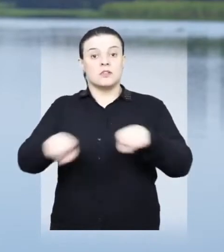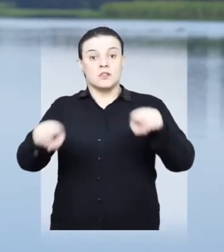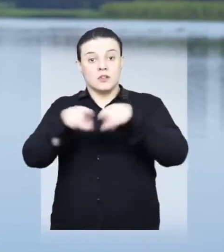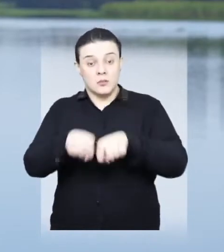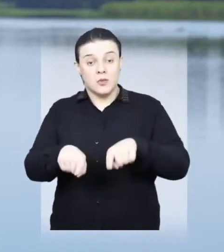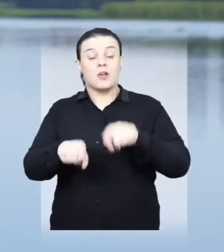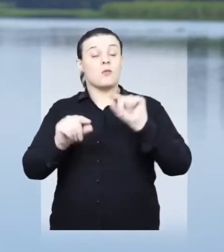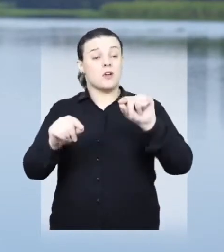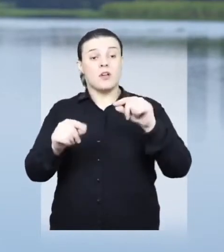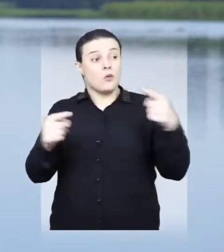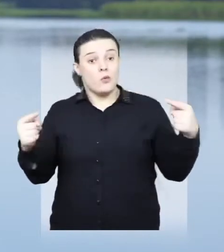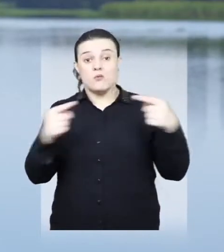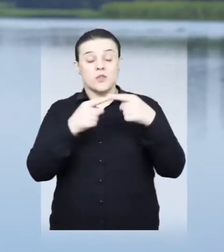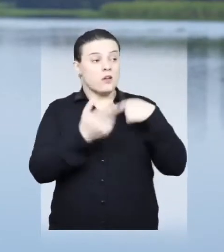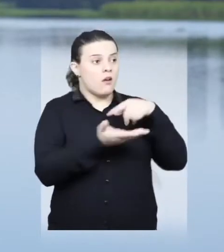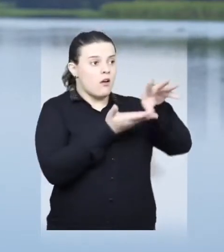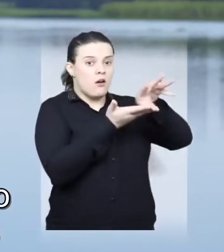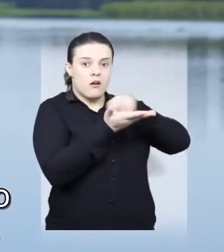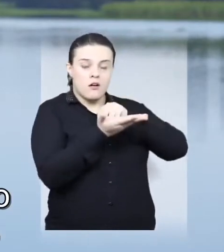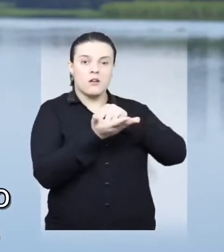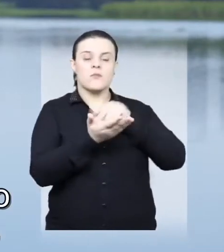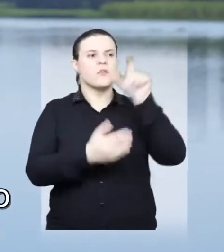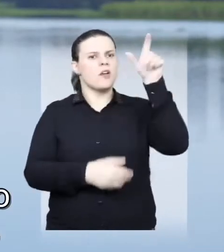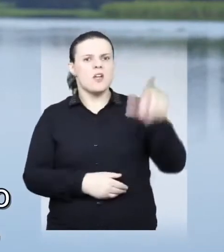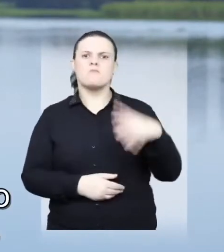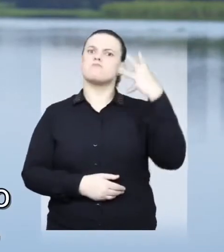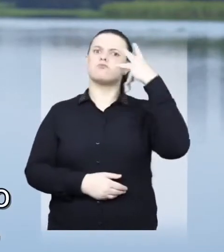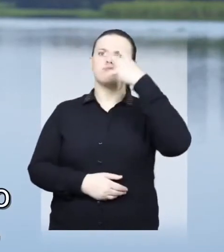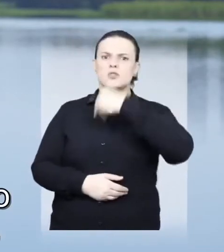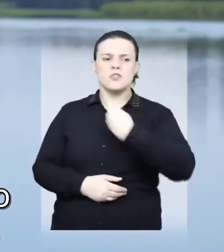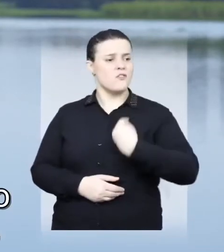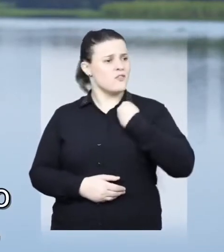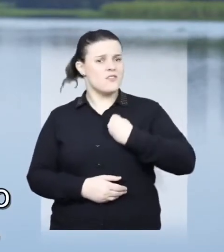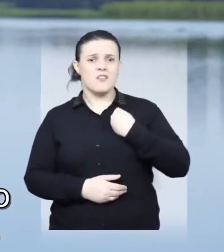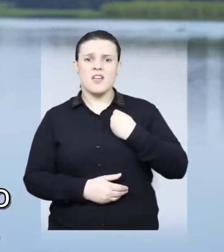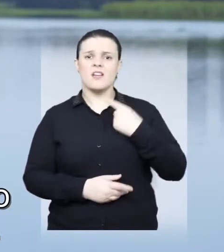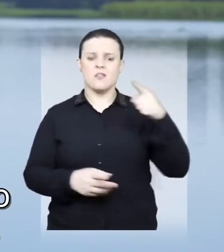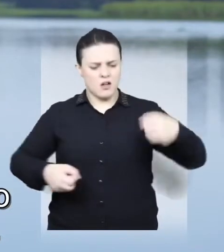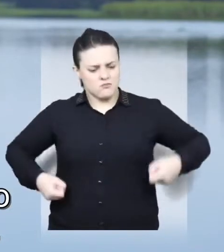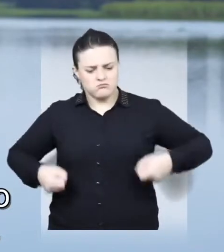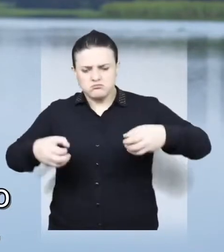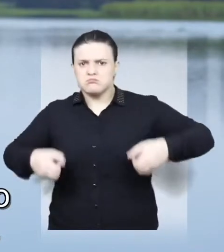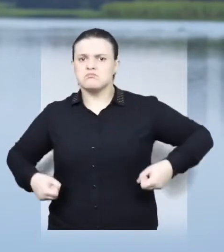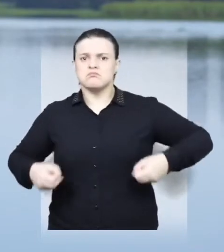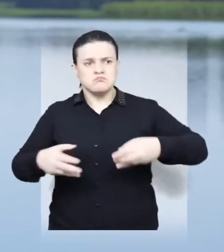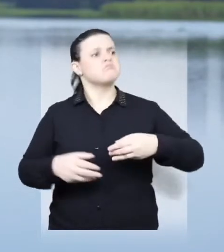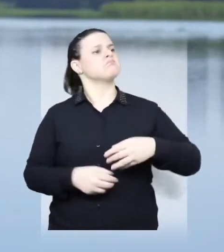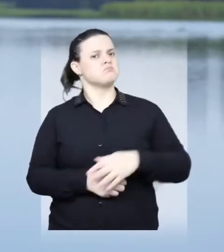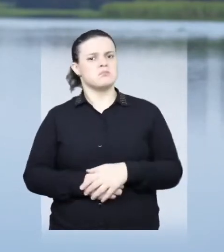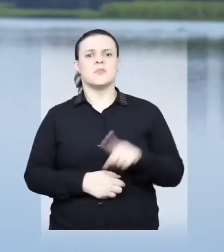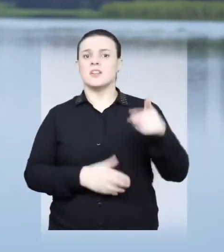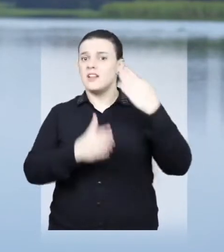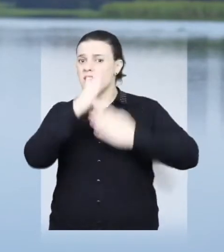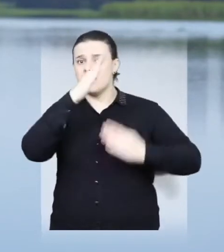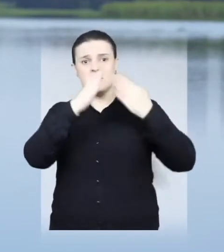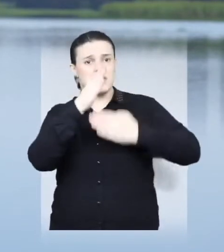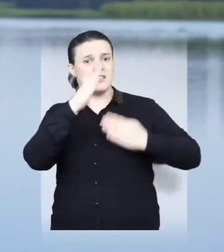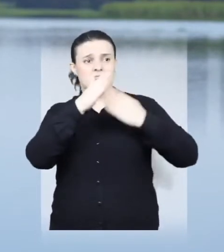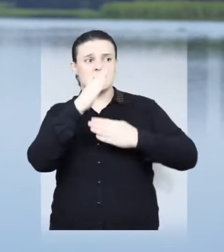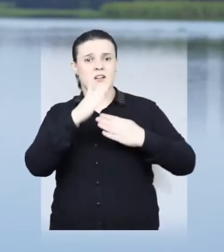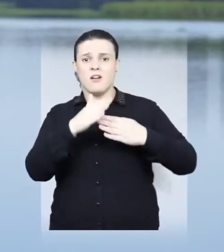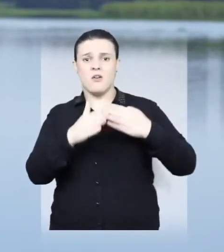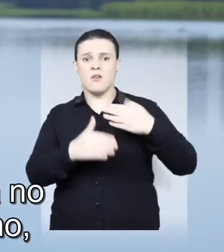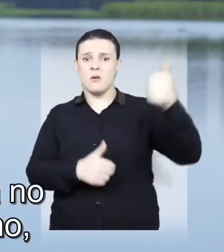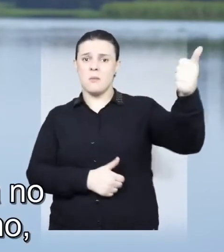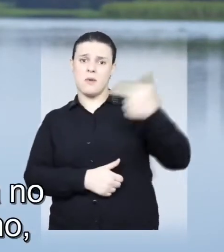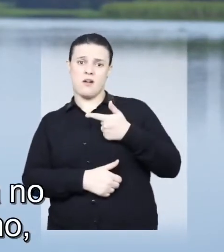ele também é uma referencial no sentido de, o cara tá bonitão, tá vivendo a vida dele, o cara é cadeirante, então ele tem mais limitação que eu. Como é que